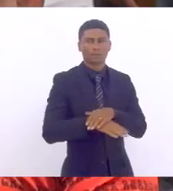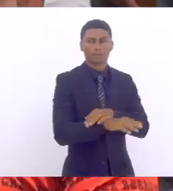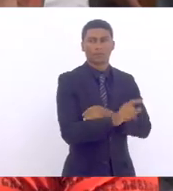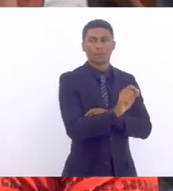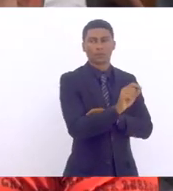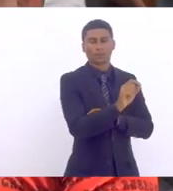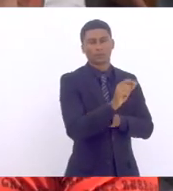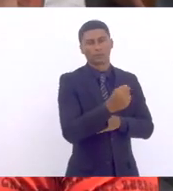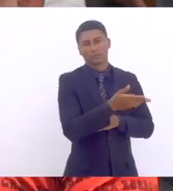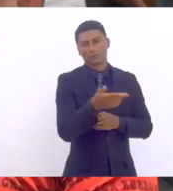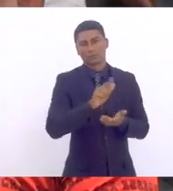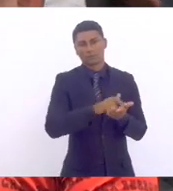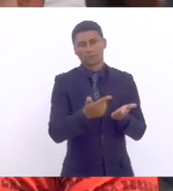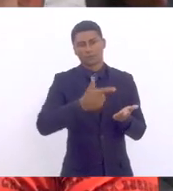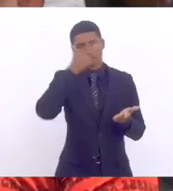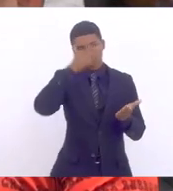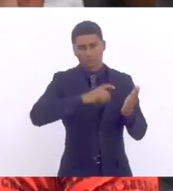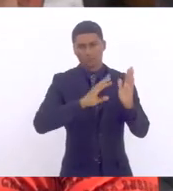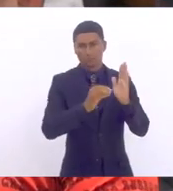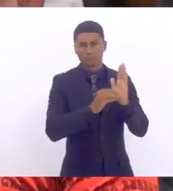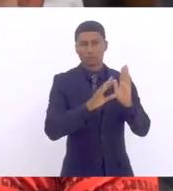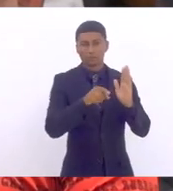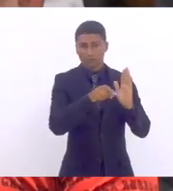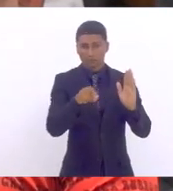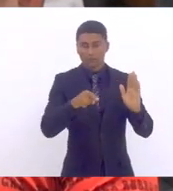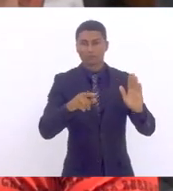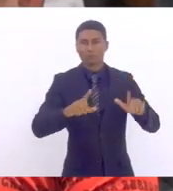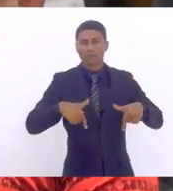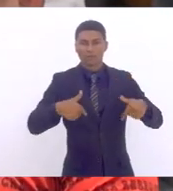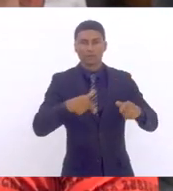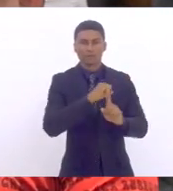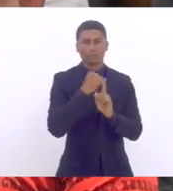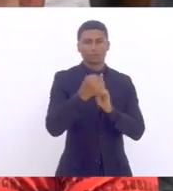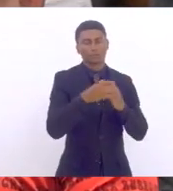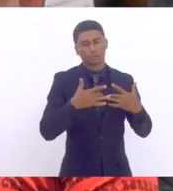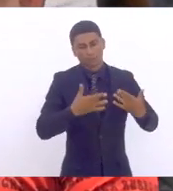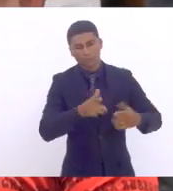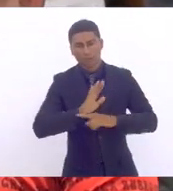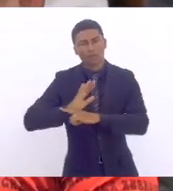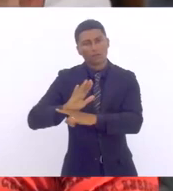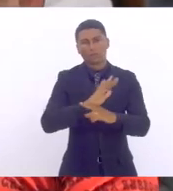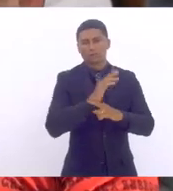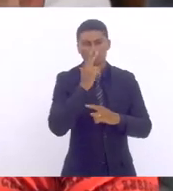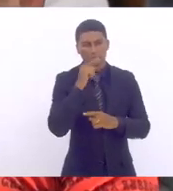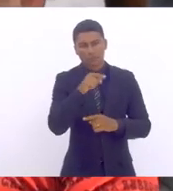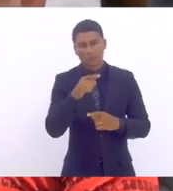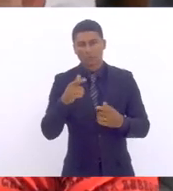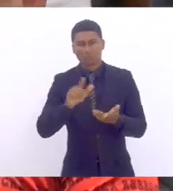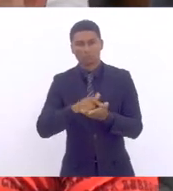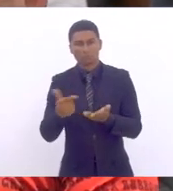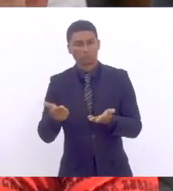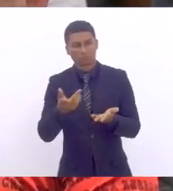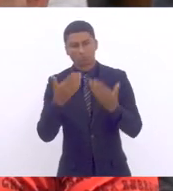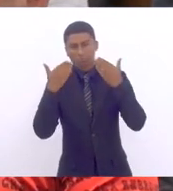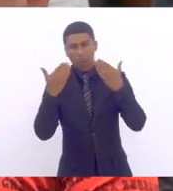a figurar nas páginas policiais, mas nos milhares de atos de solidariedade não tem sequer nenhuma nota de rodapé.